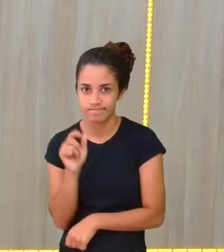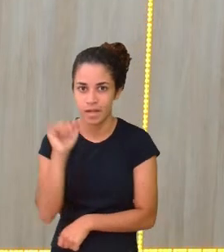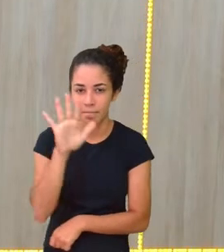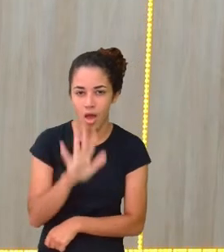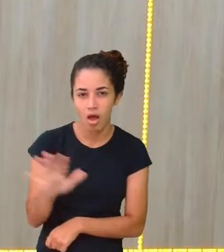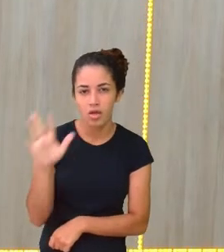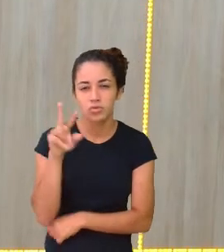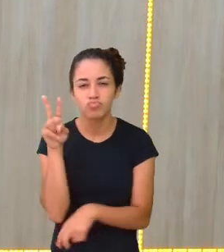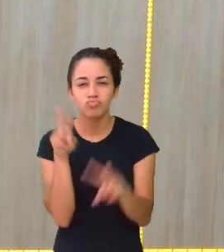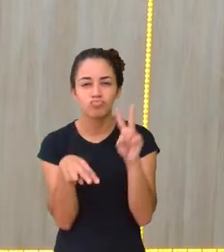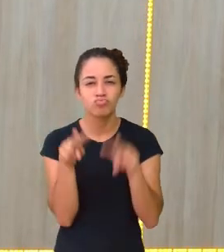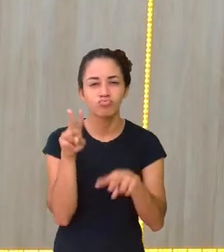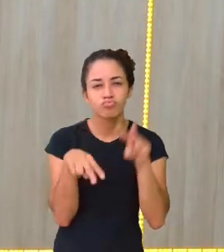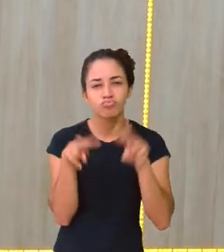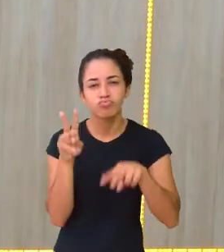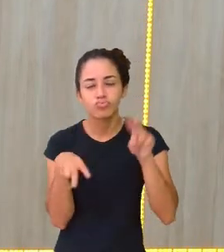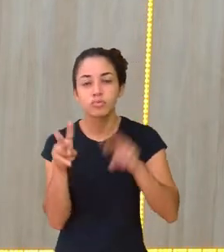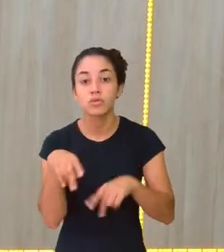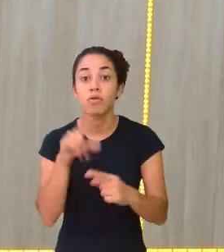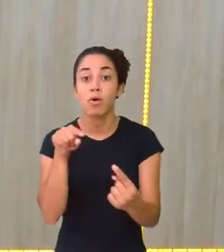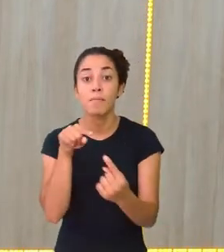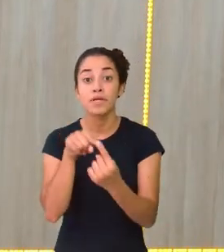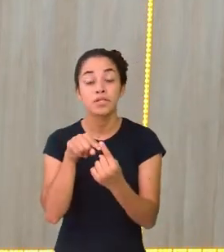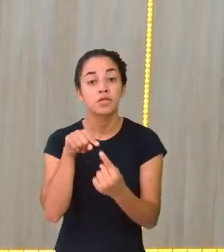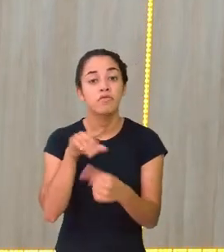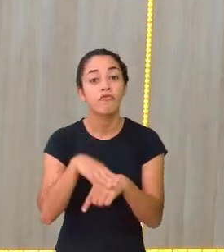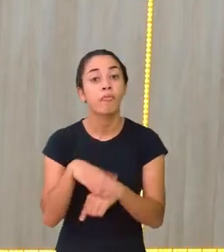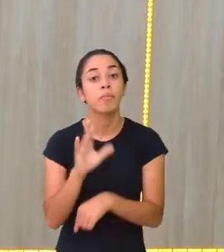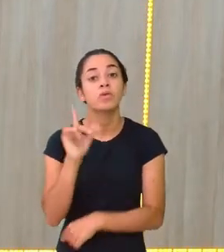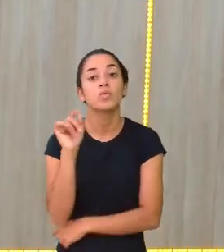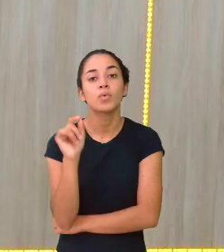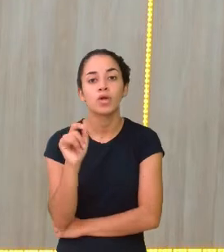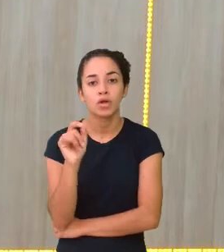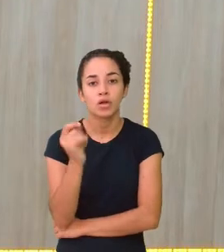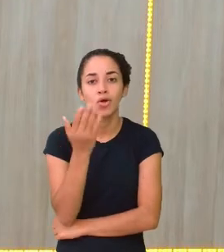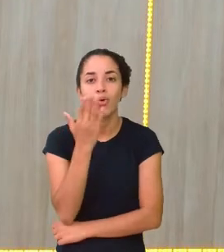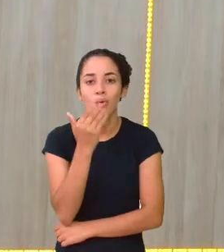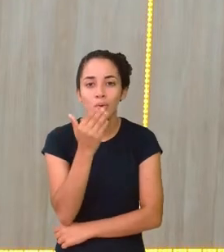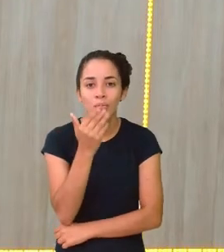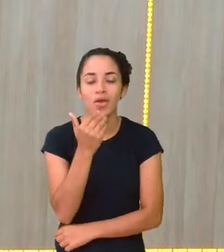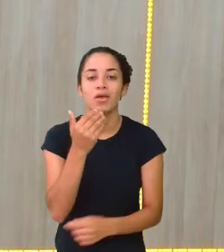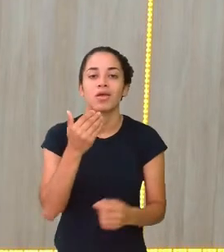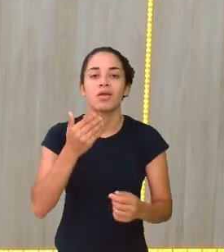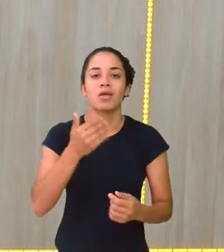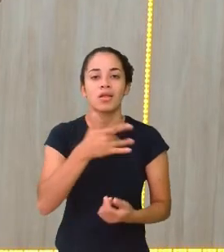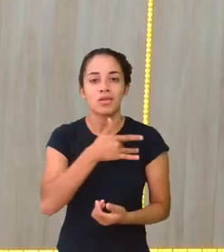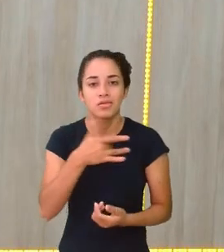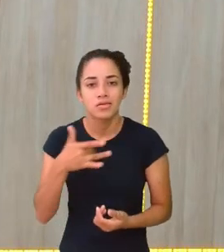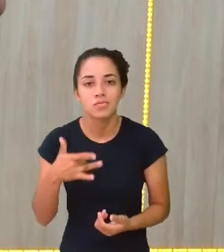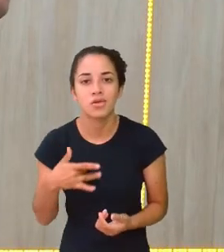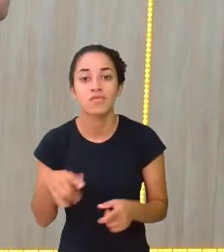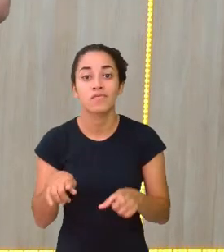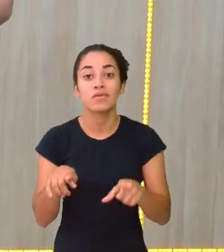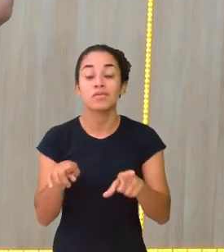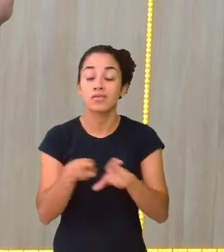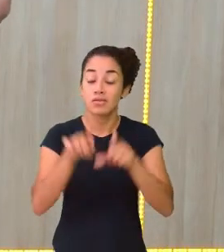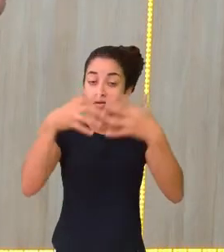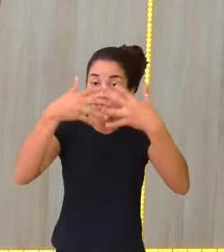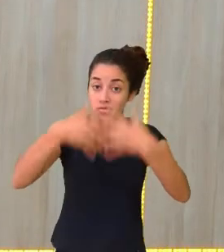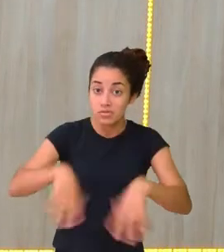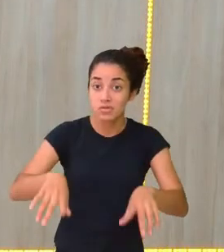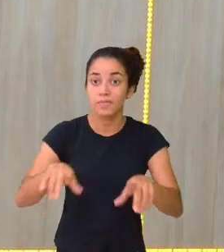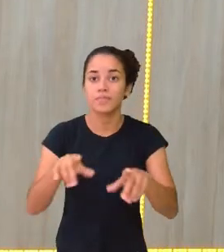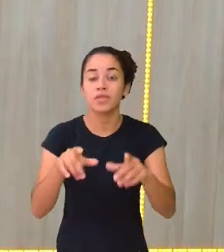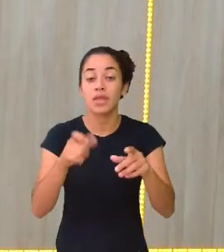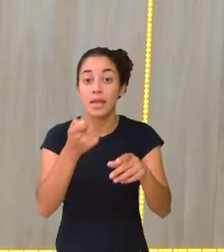imagem e saber que o grande objetivo é ingerir os alimentos in natura e a cápsula está só representando para a